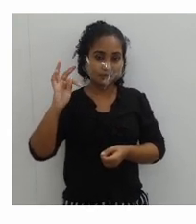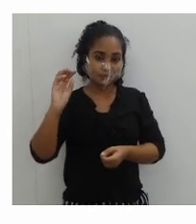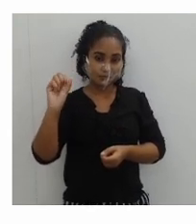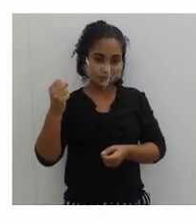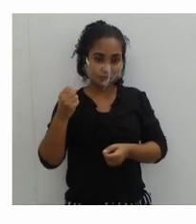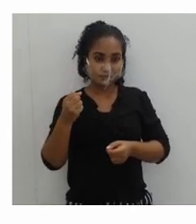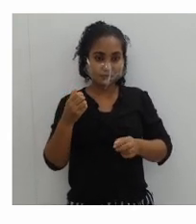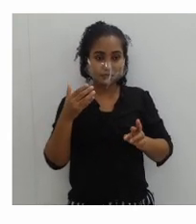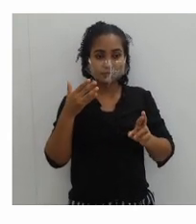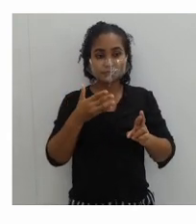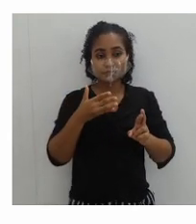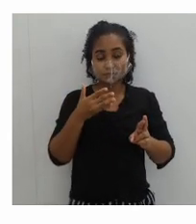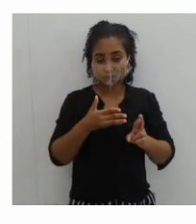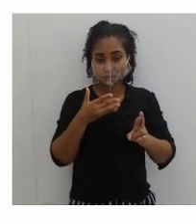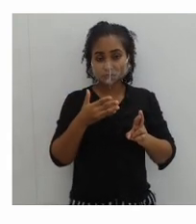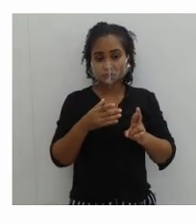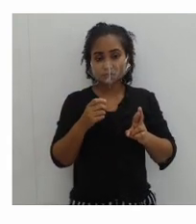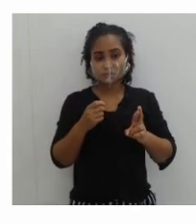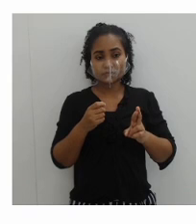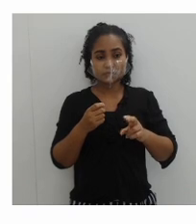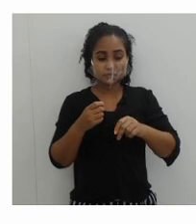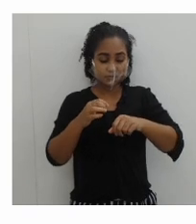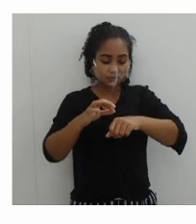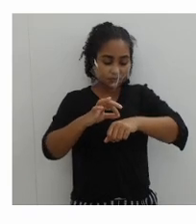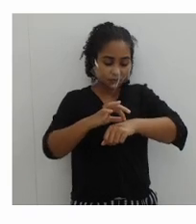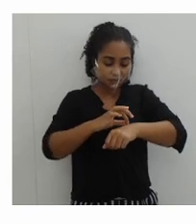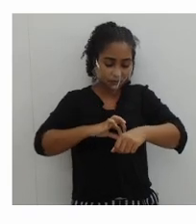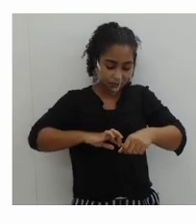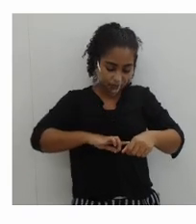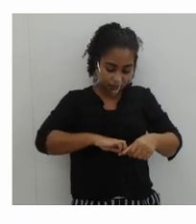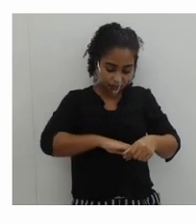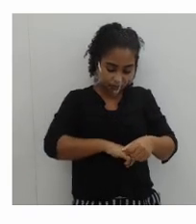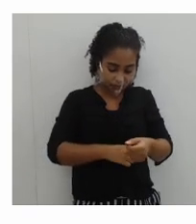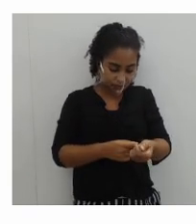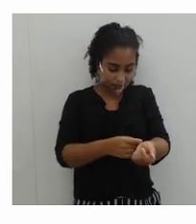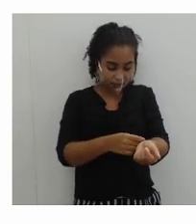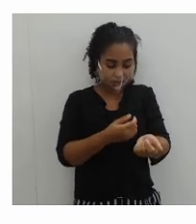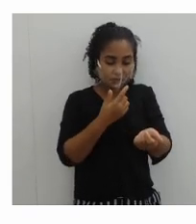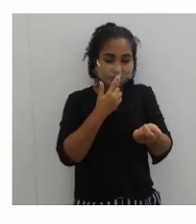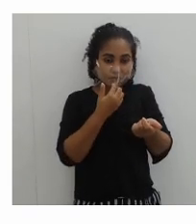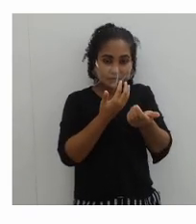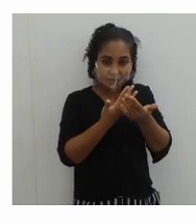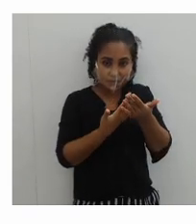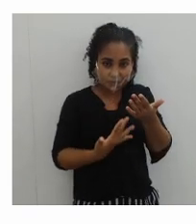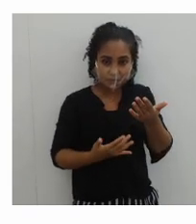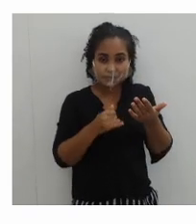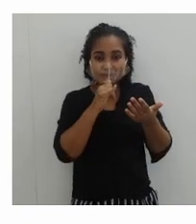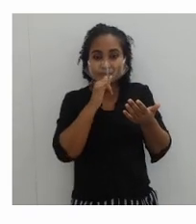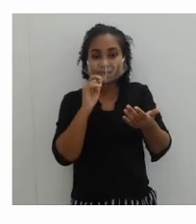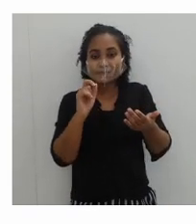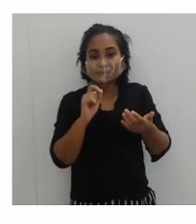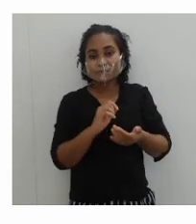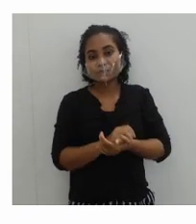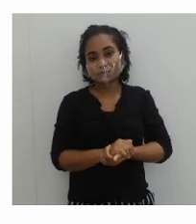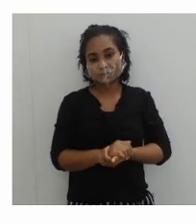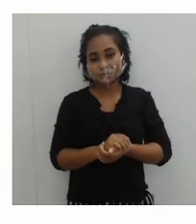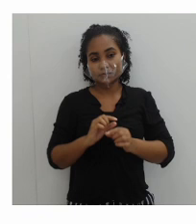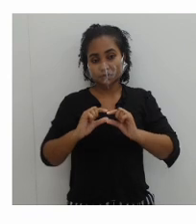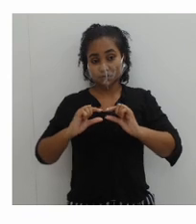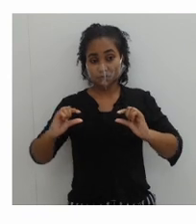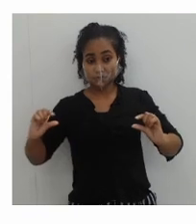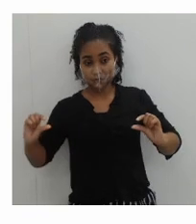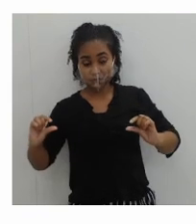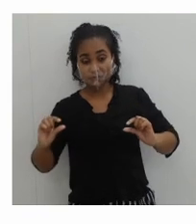estar interferindo dentro da corrente sanguínea, se alojam na corrente sanguínea do hospedeiro. O exemplo é o Trypanosoma